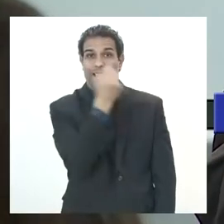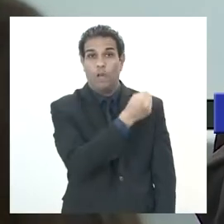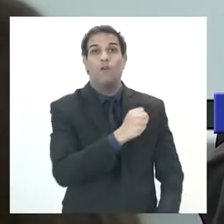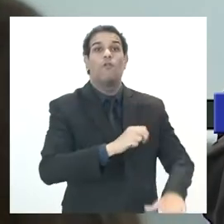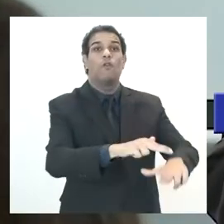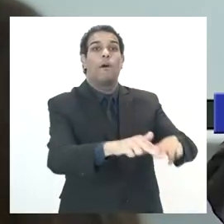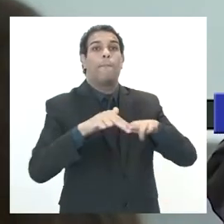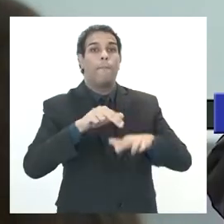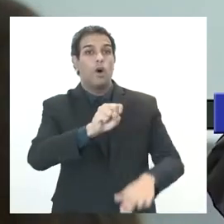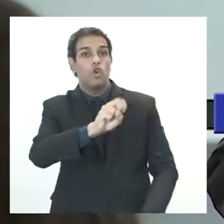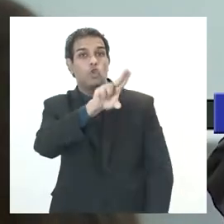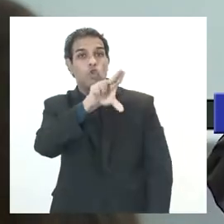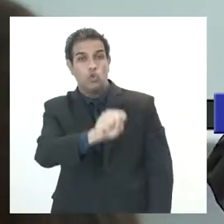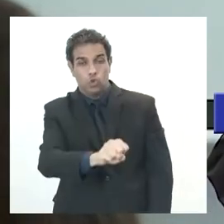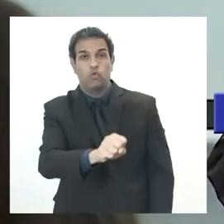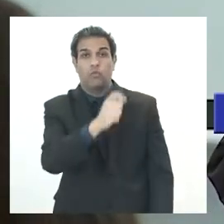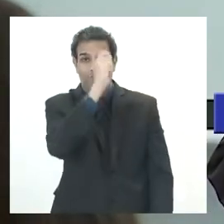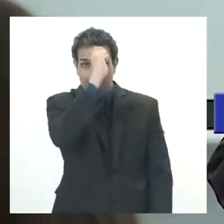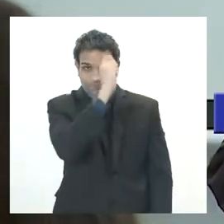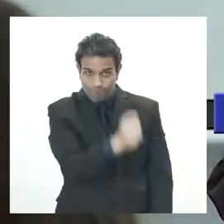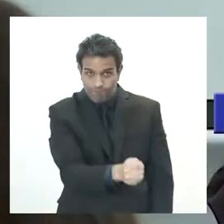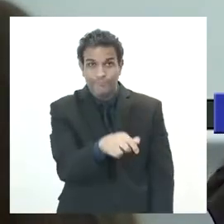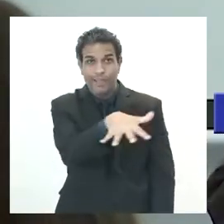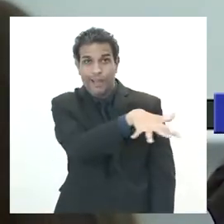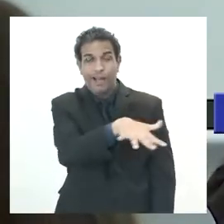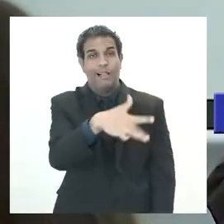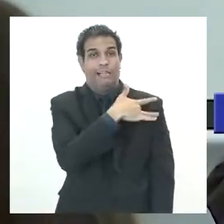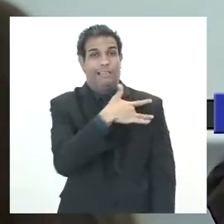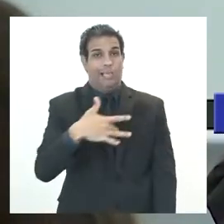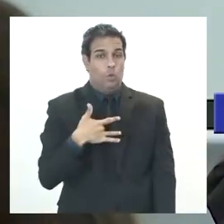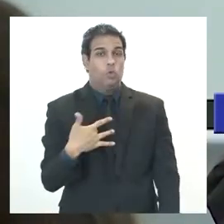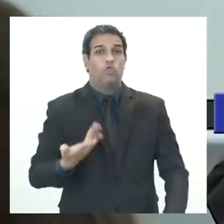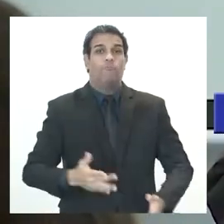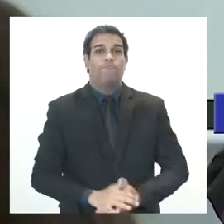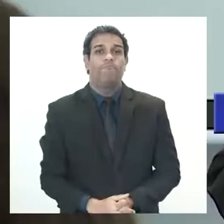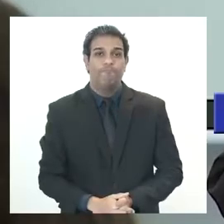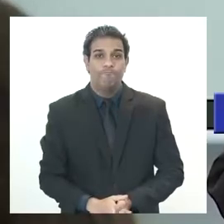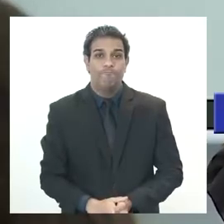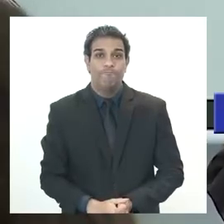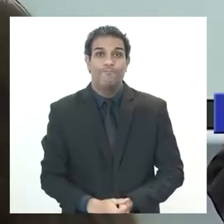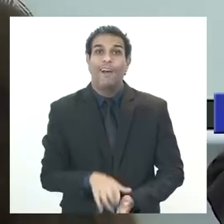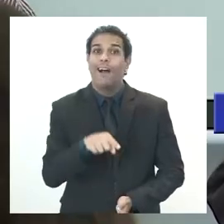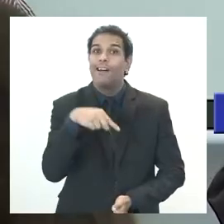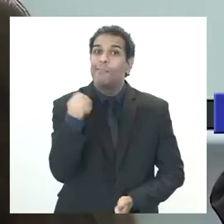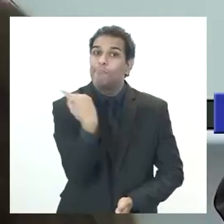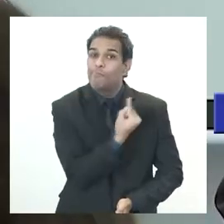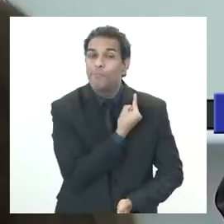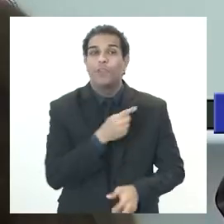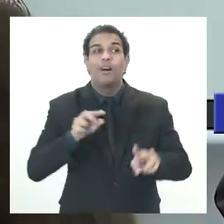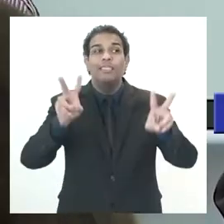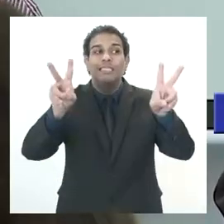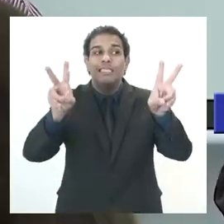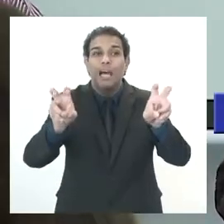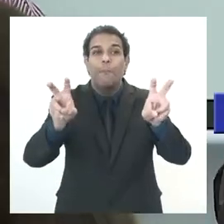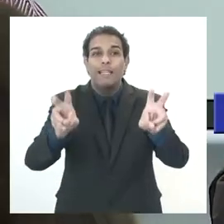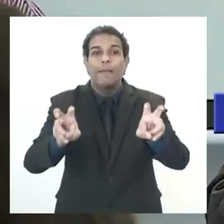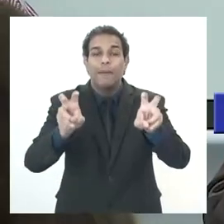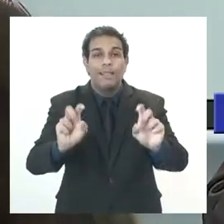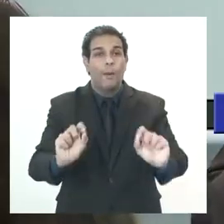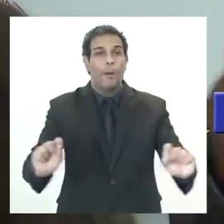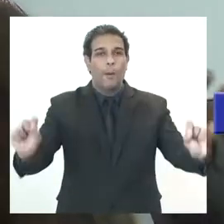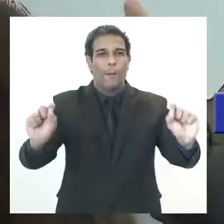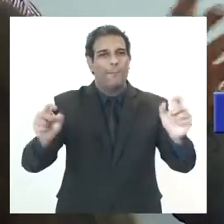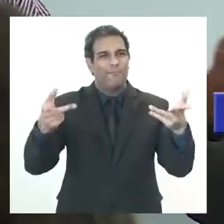por obra e graça de servidores públicos da saúde é disso que nós estamos falando e